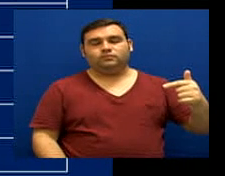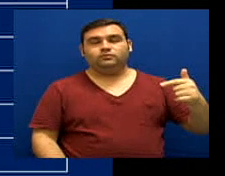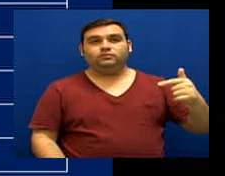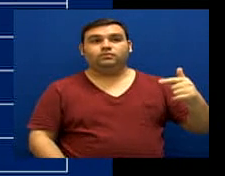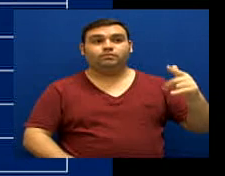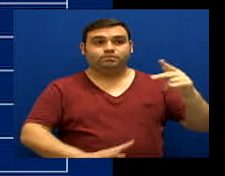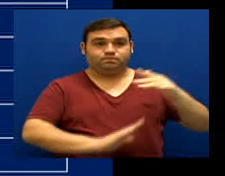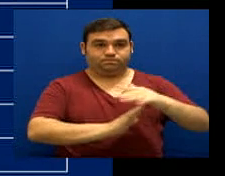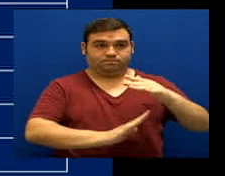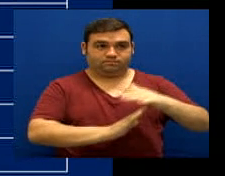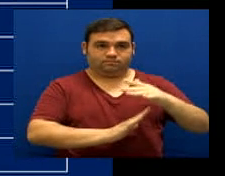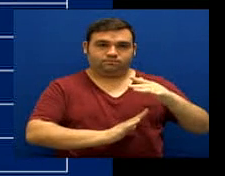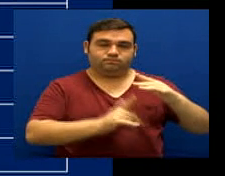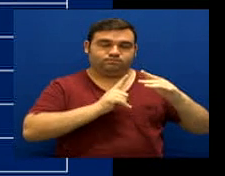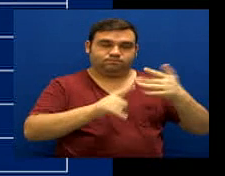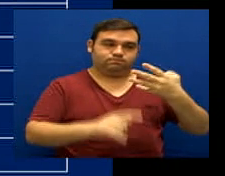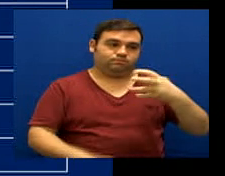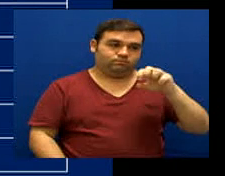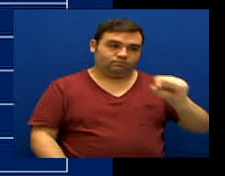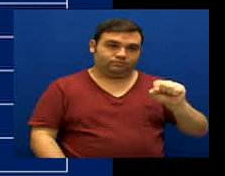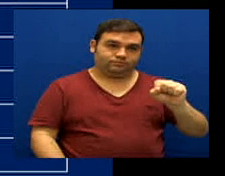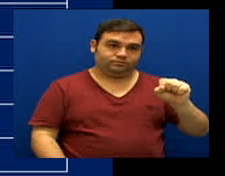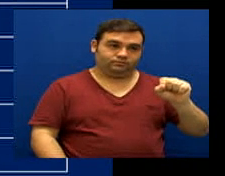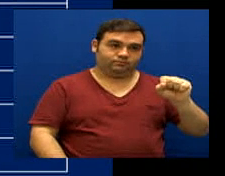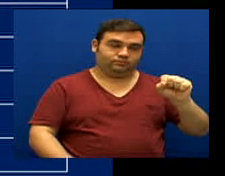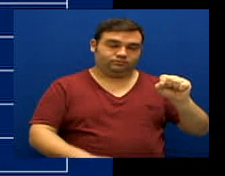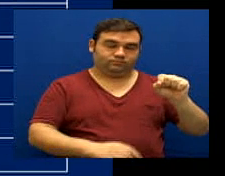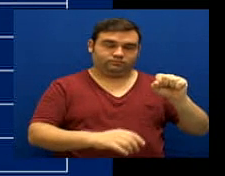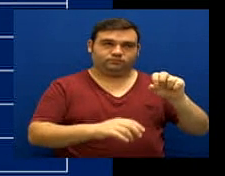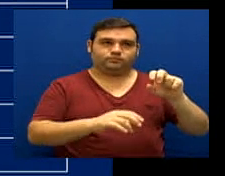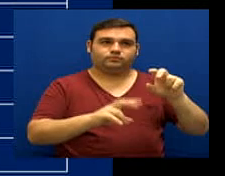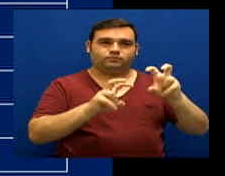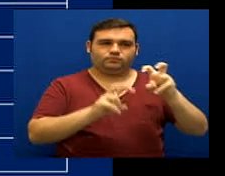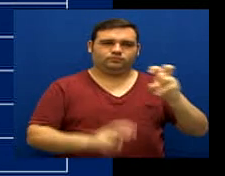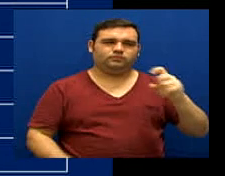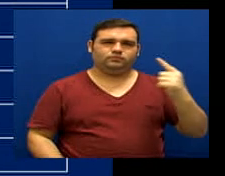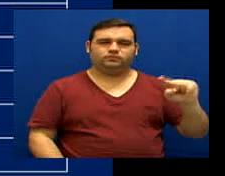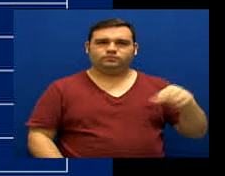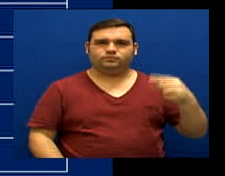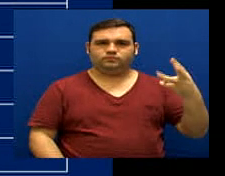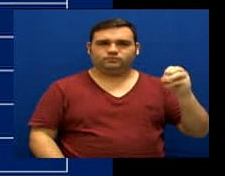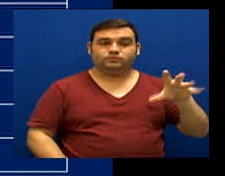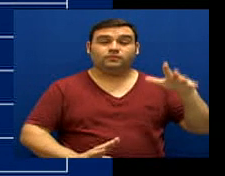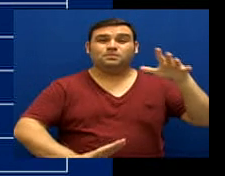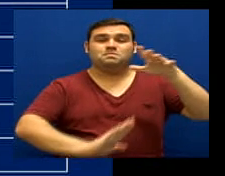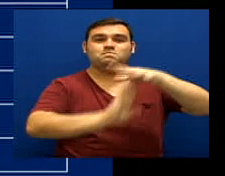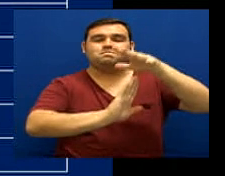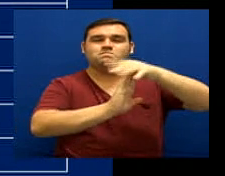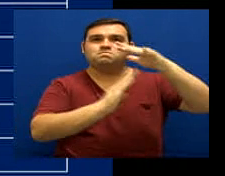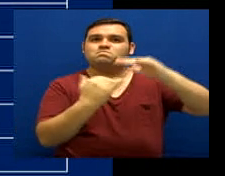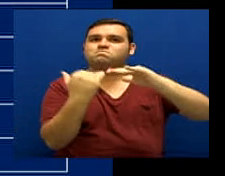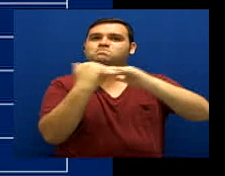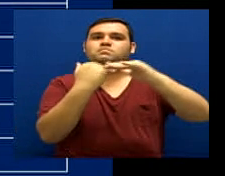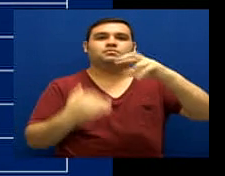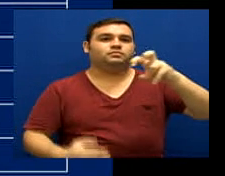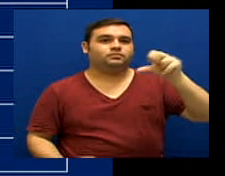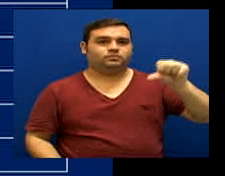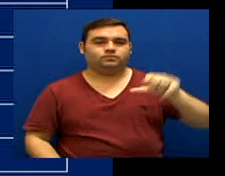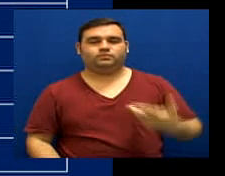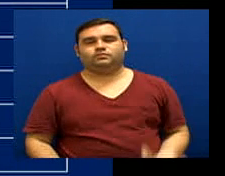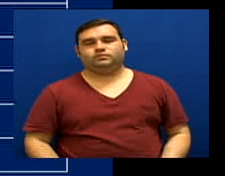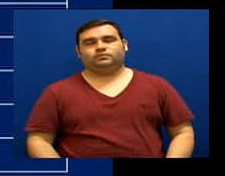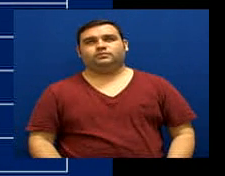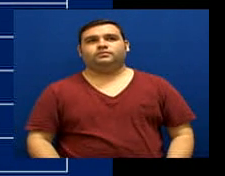limites de alerta estão em 48 limite prudencial 51,31 limite máximo 54 significa que a